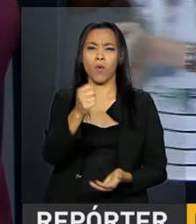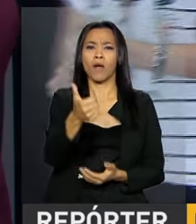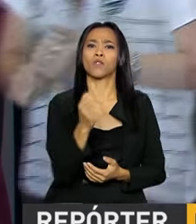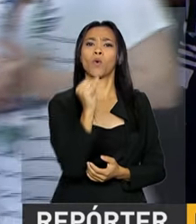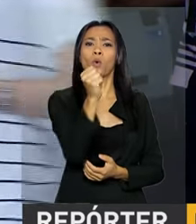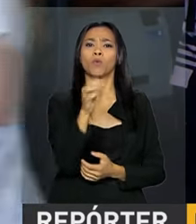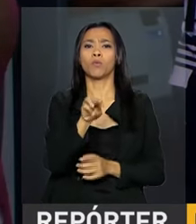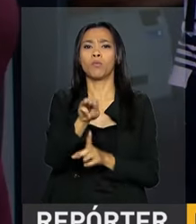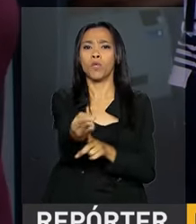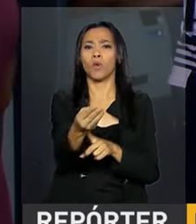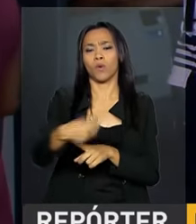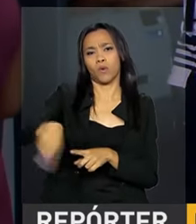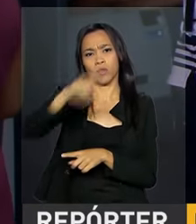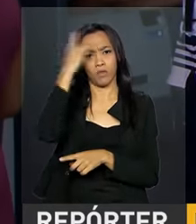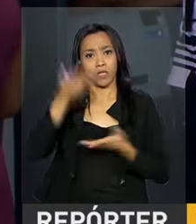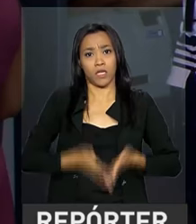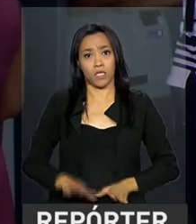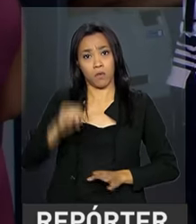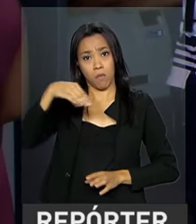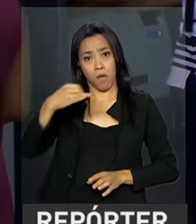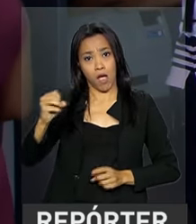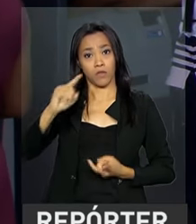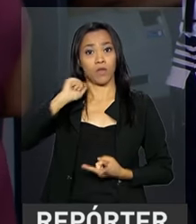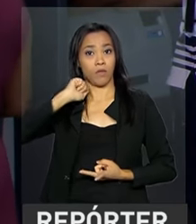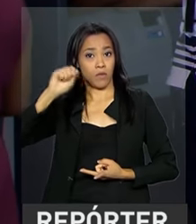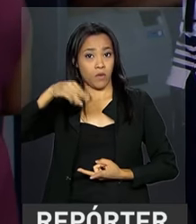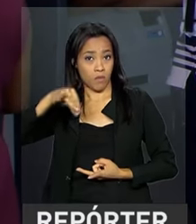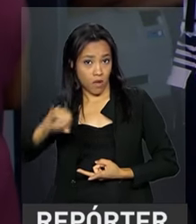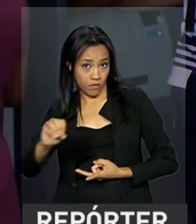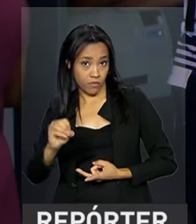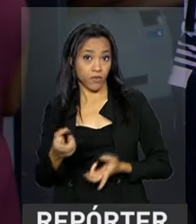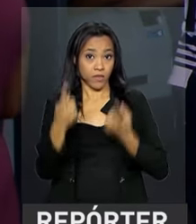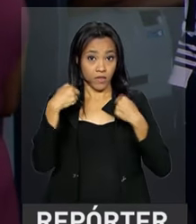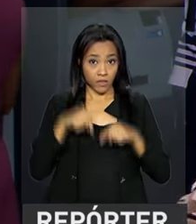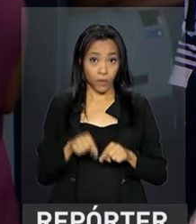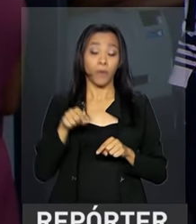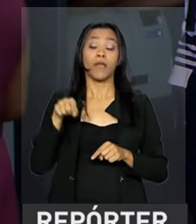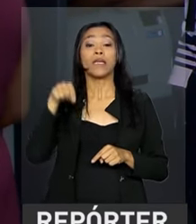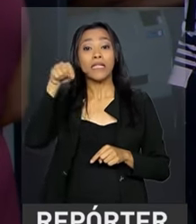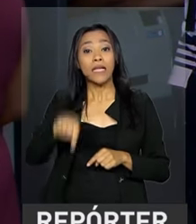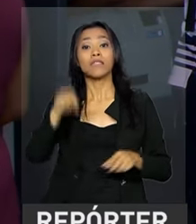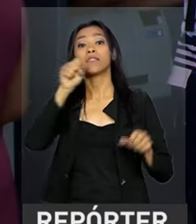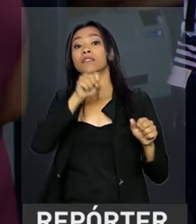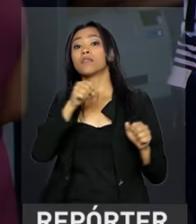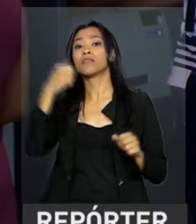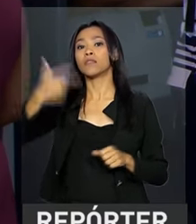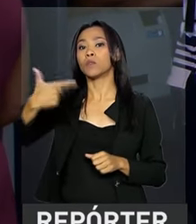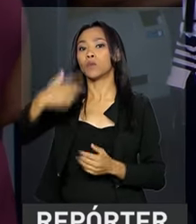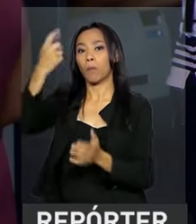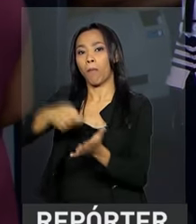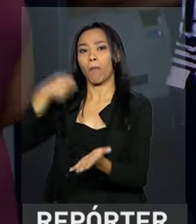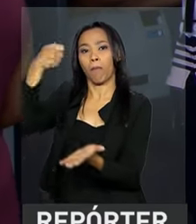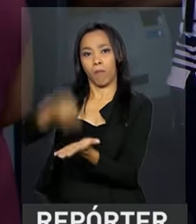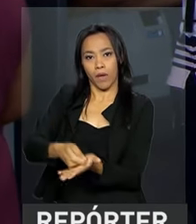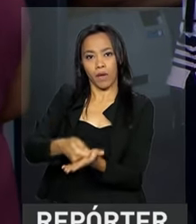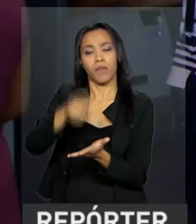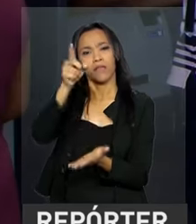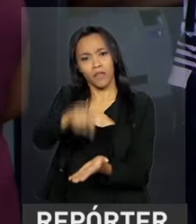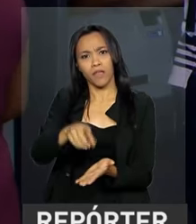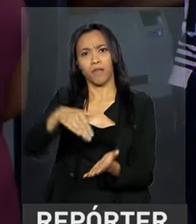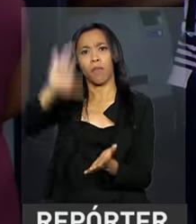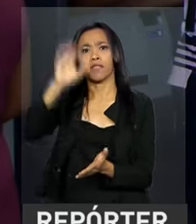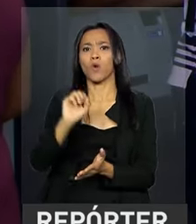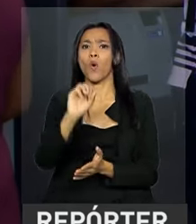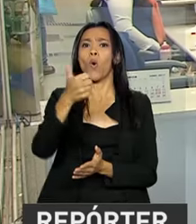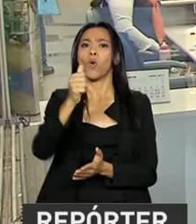de trabalhadores nascidos nos meses de março, abril e maio. A expectativa é que nessa segunda fase, o valor a ser pago ultrapasse os 11